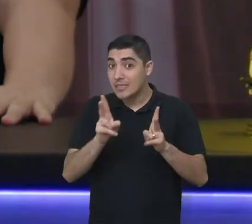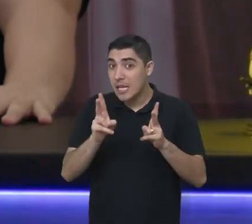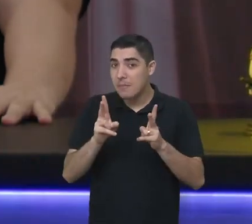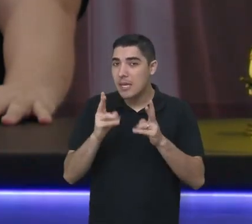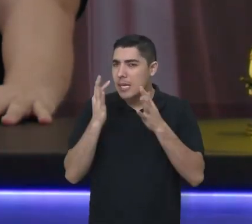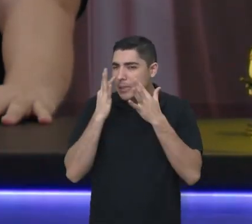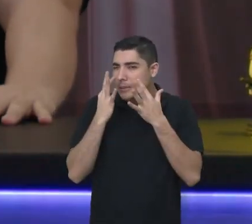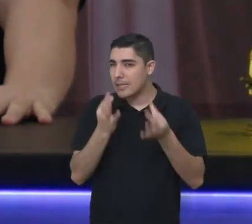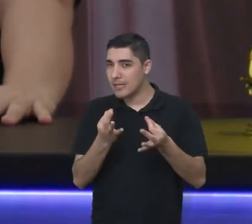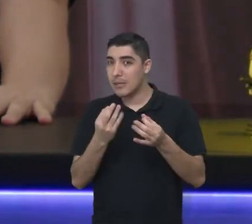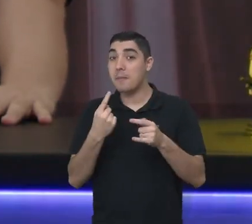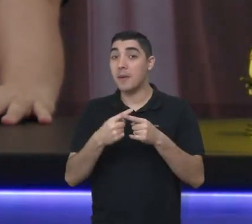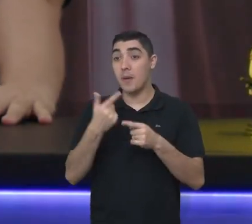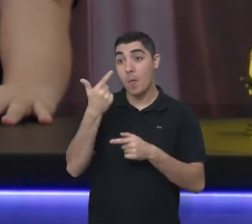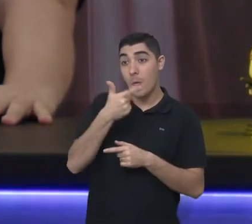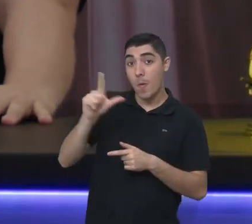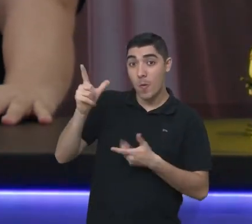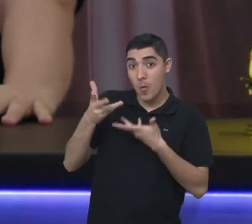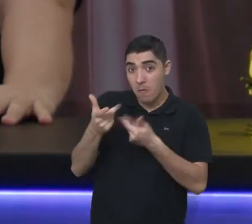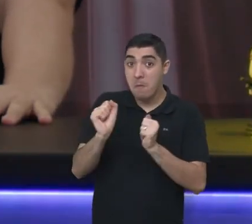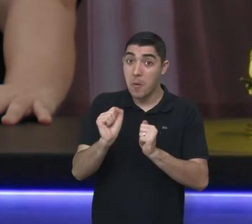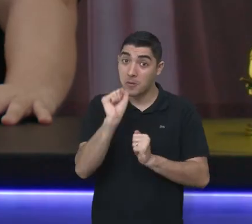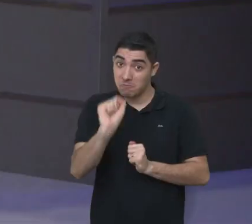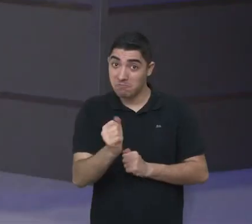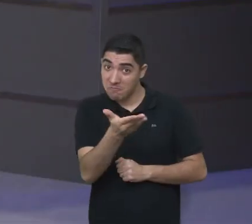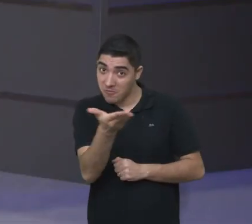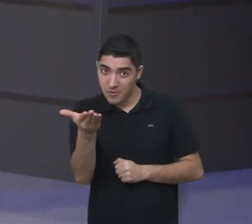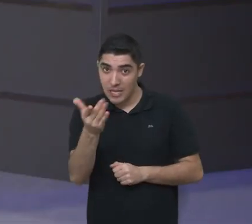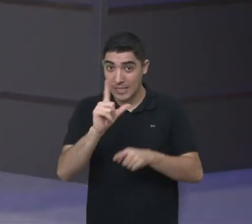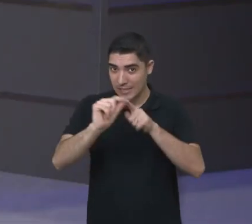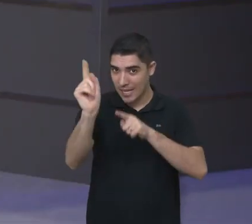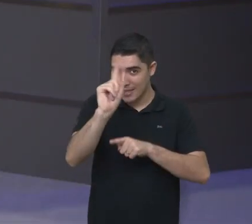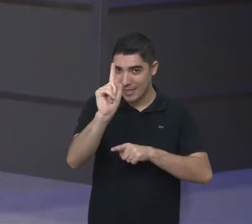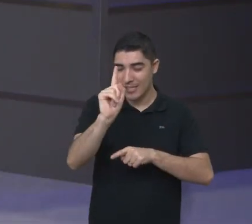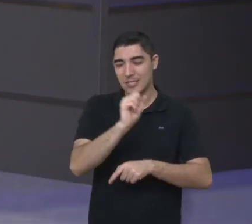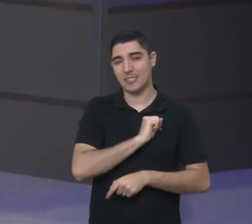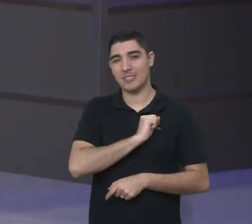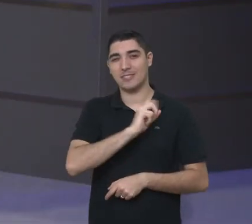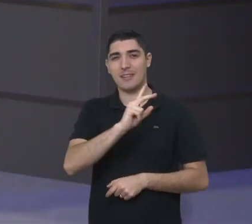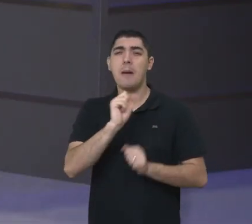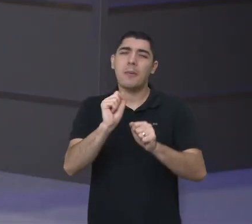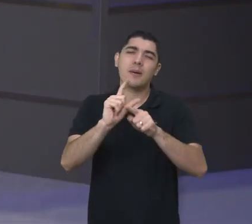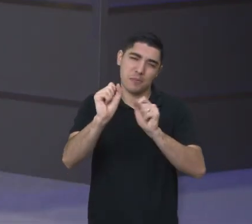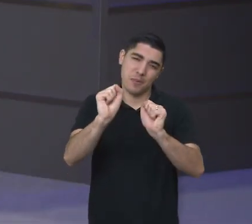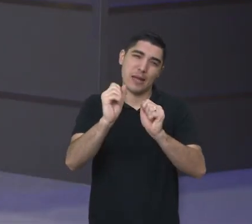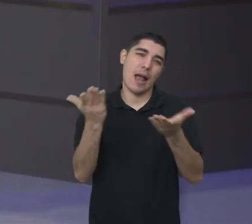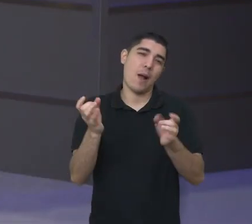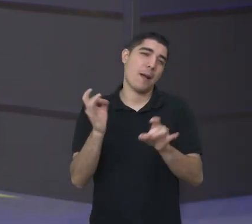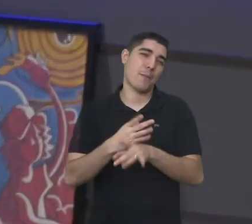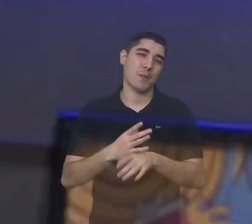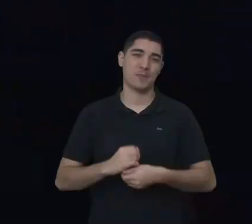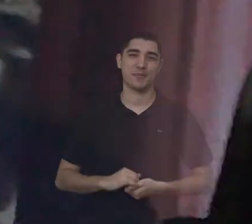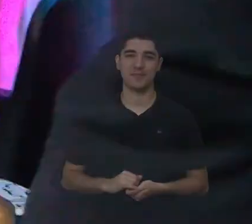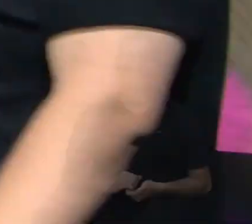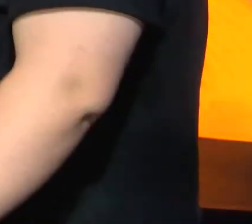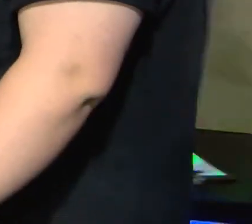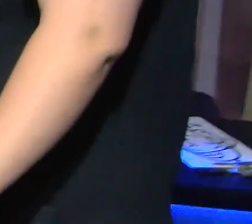esperto com a gente que o próximo convidado pode ser você, viu? Não sai daí e é nóis. Na verdade sai, já acabou.